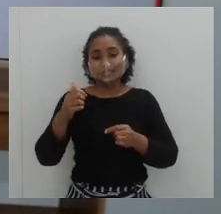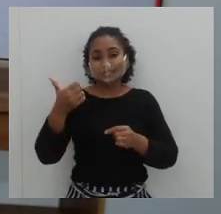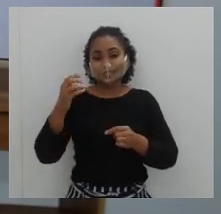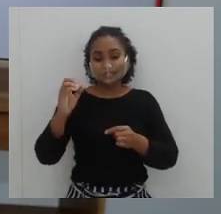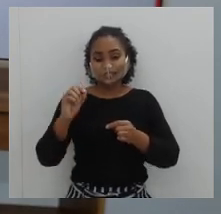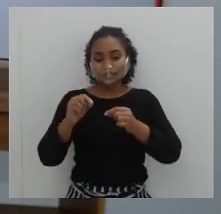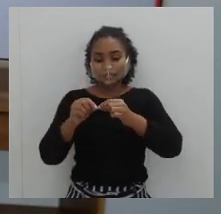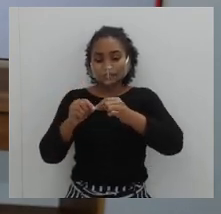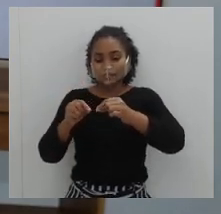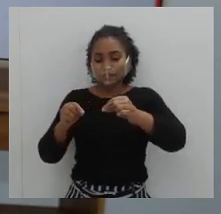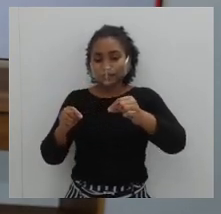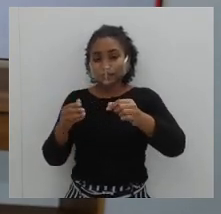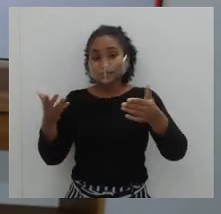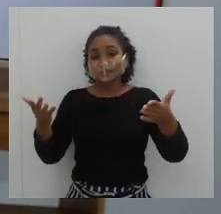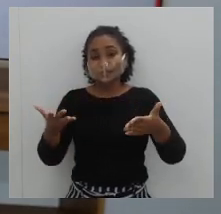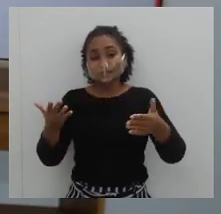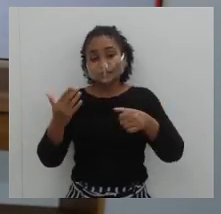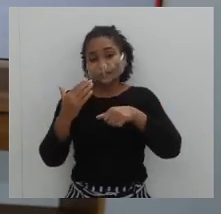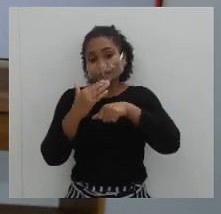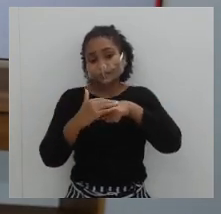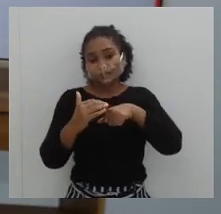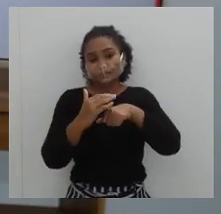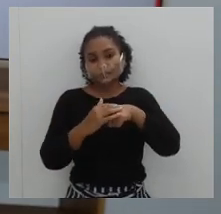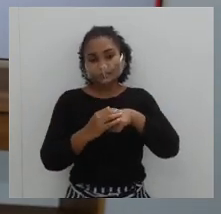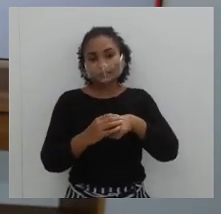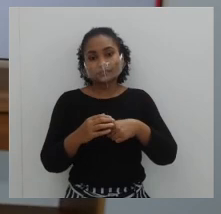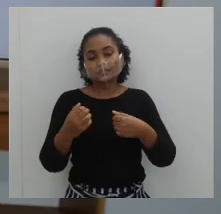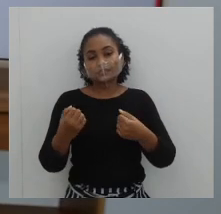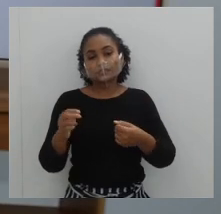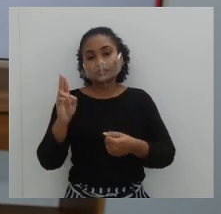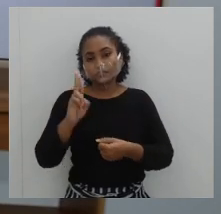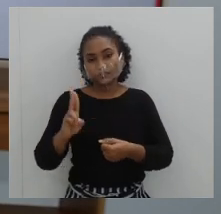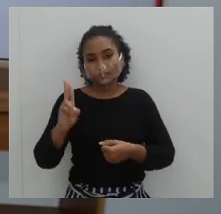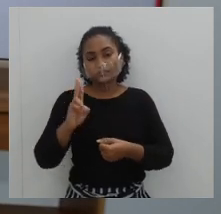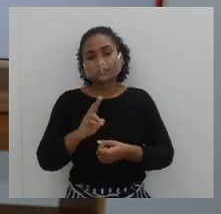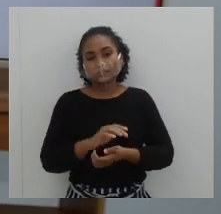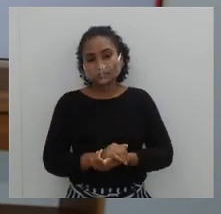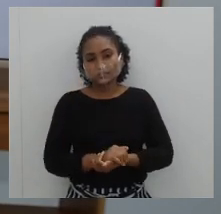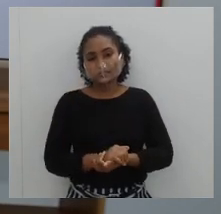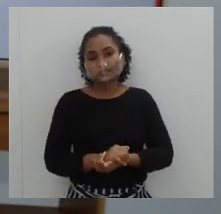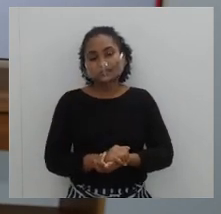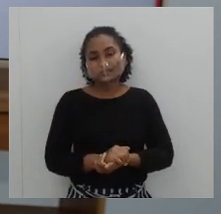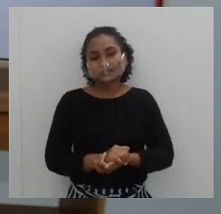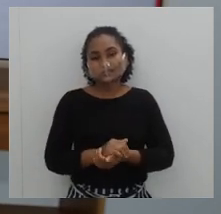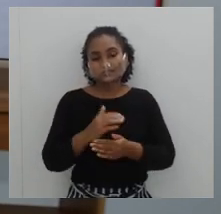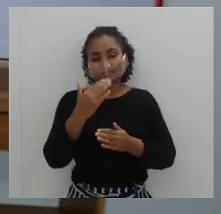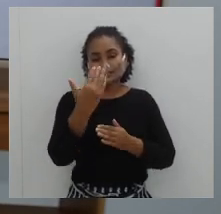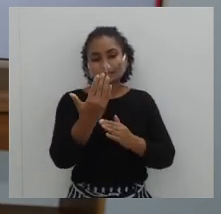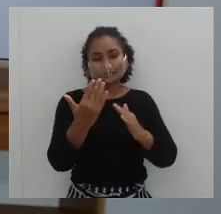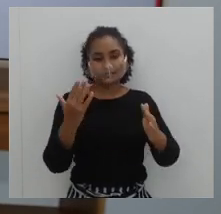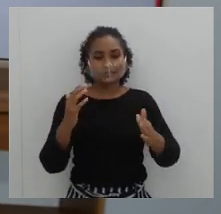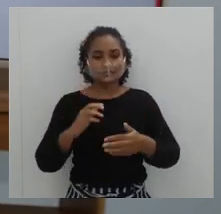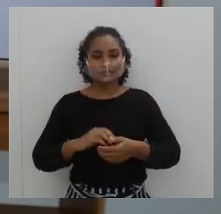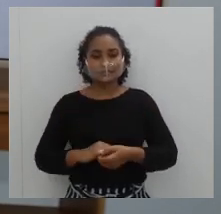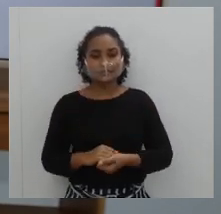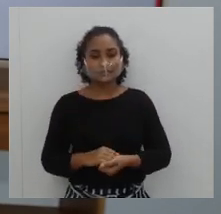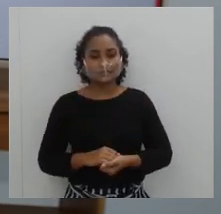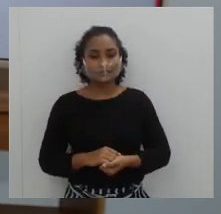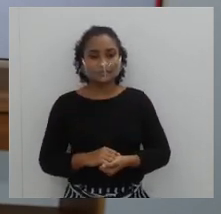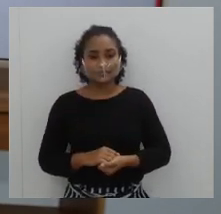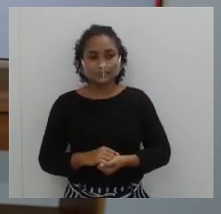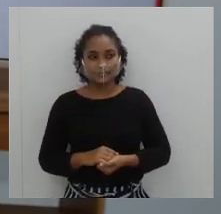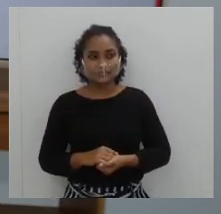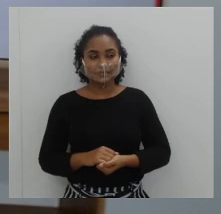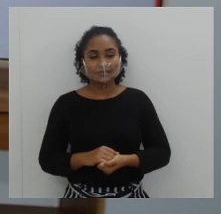o número de faces? Então, a gente vai precisar usar a relação de Euler. V menos